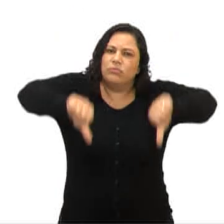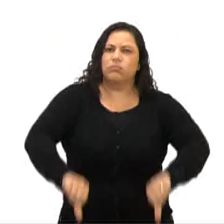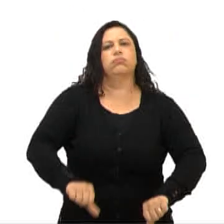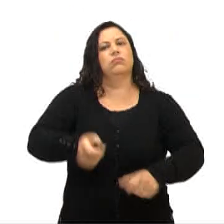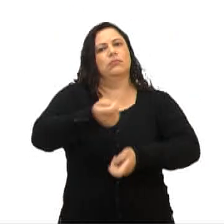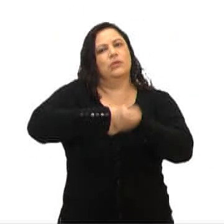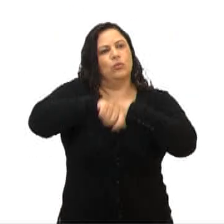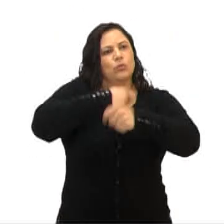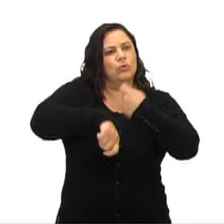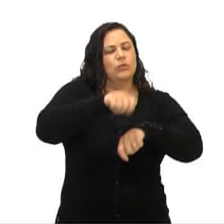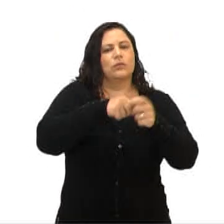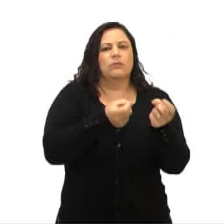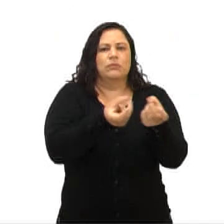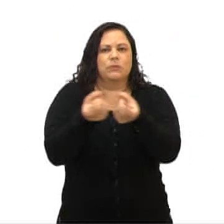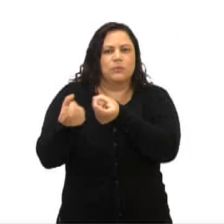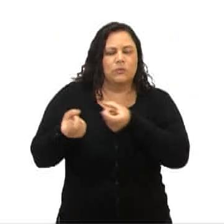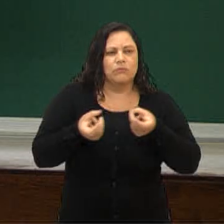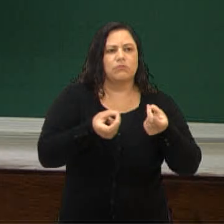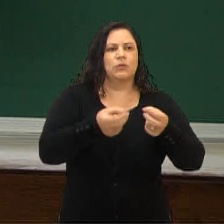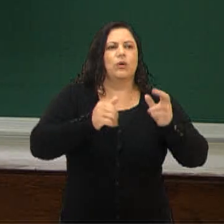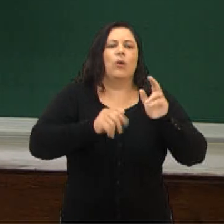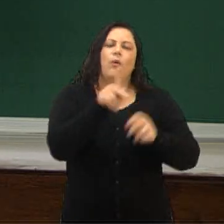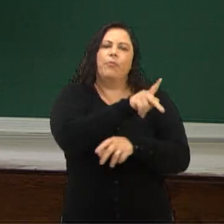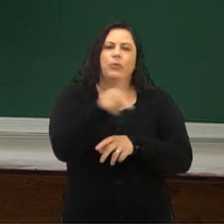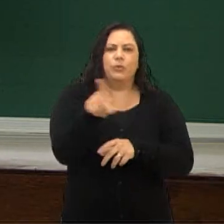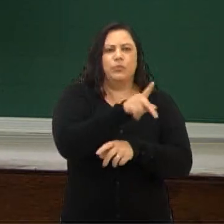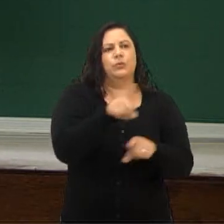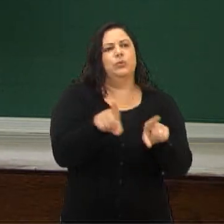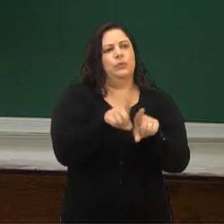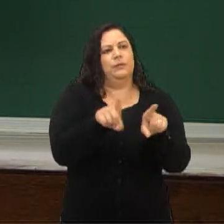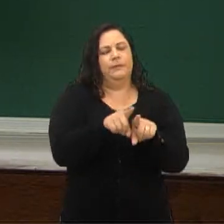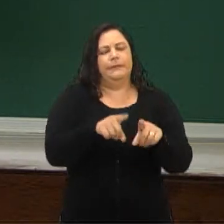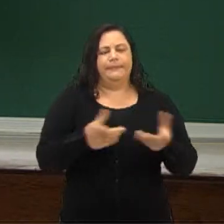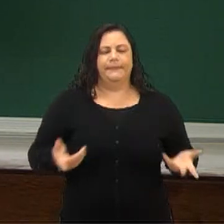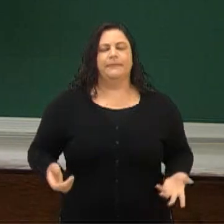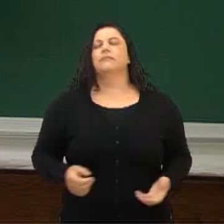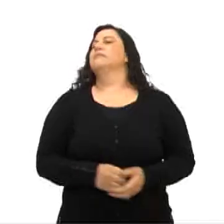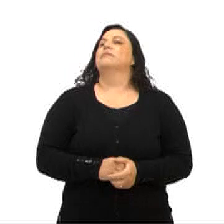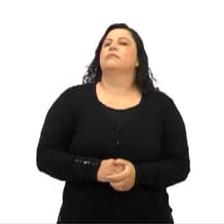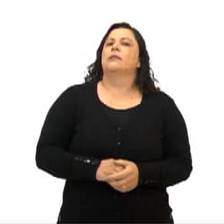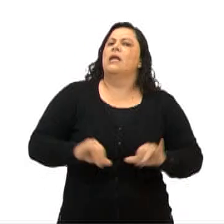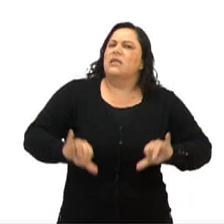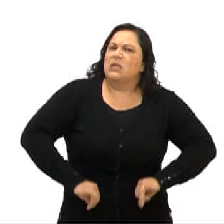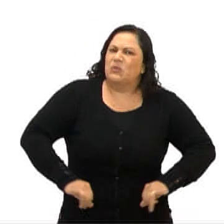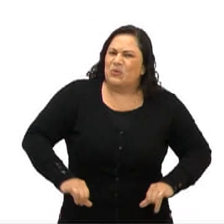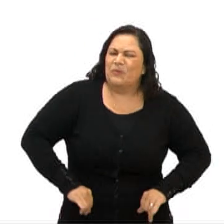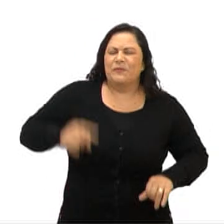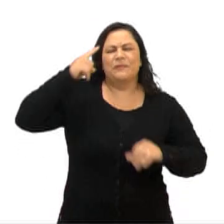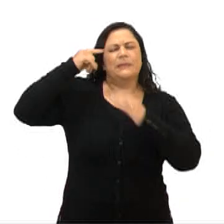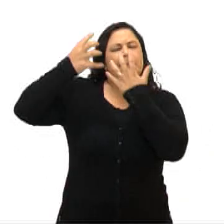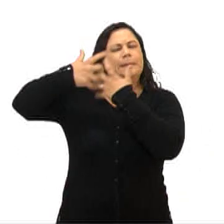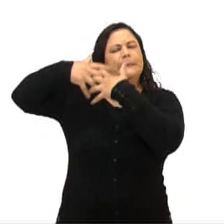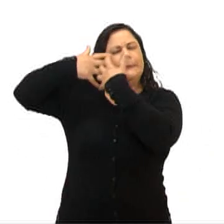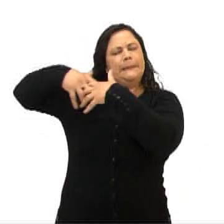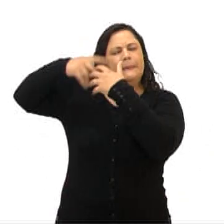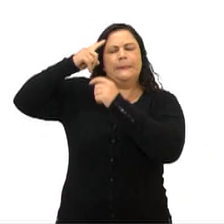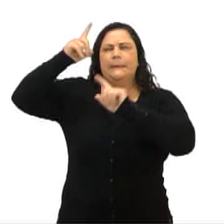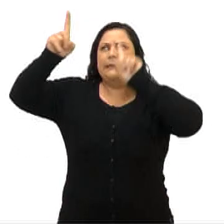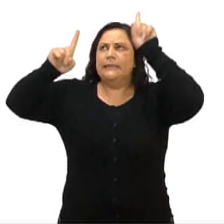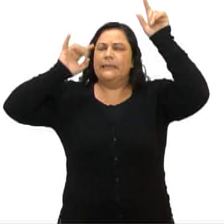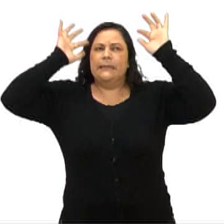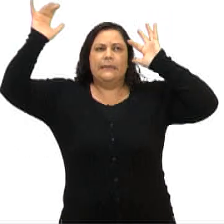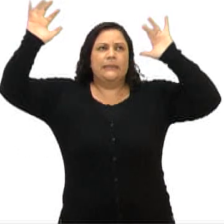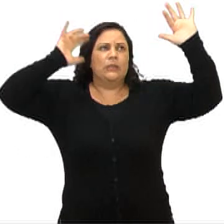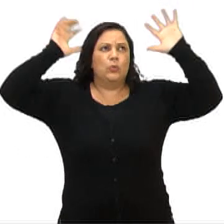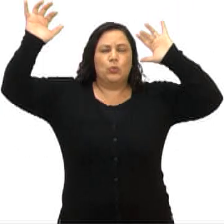2.000 obras, incluindo 860 pinturas de óleo, né, pessoal? Sofria de episódios psicóticos e alucinações,